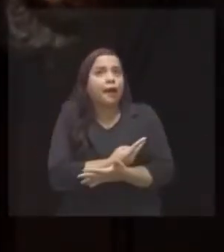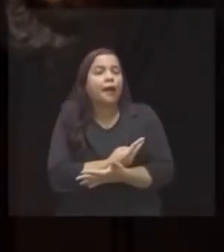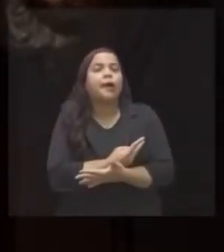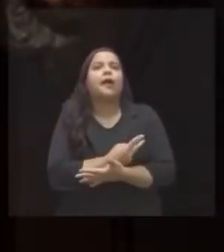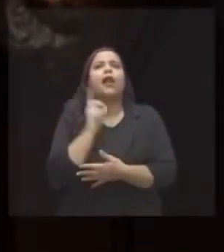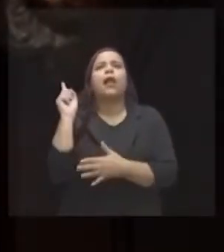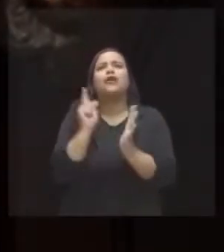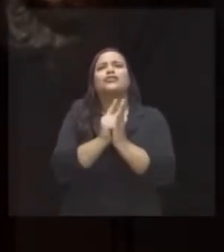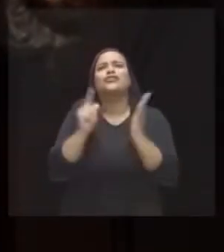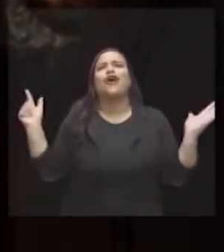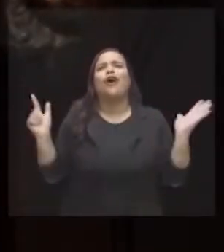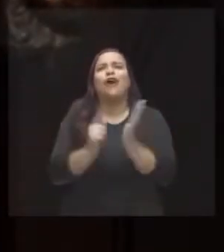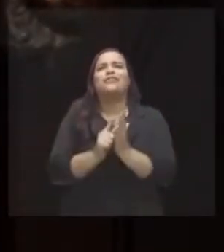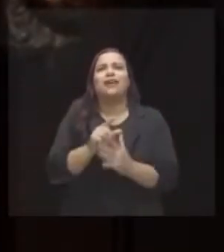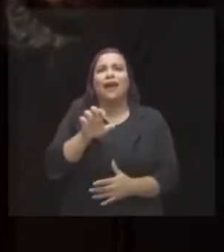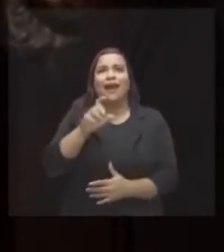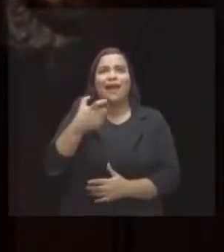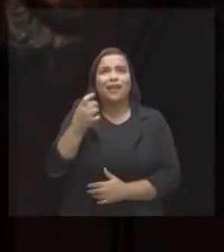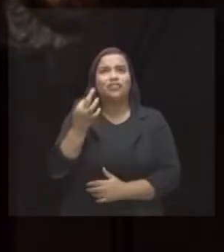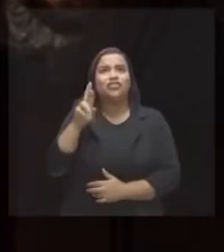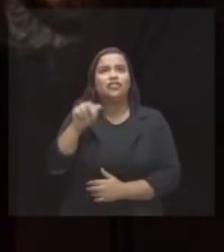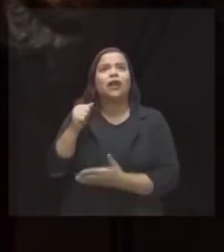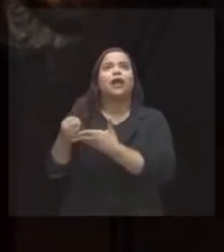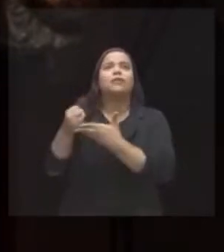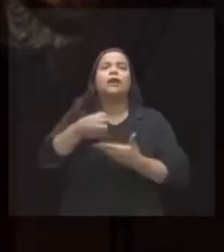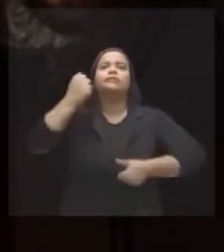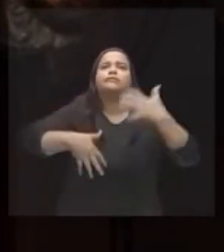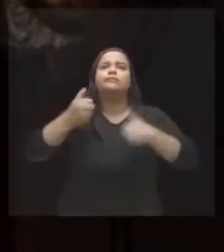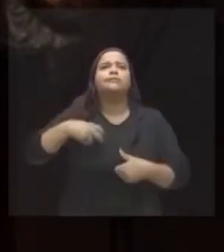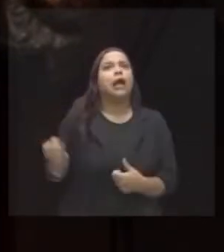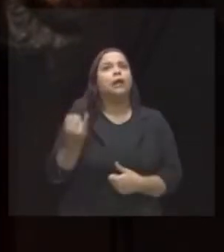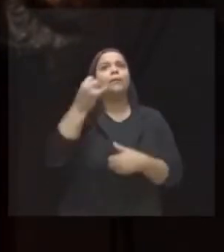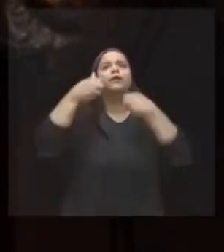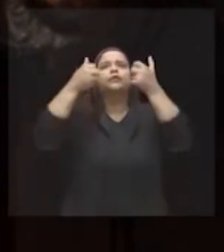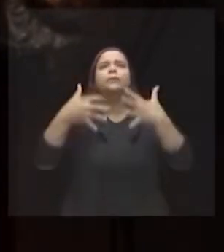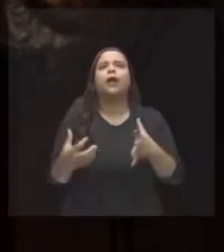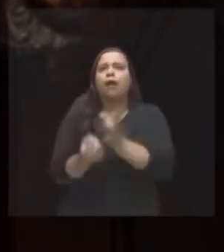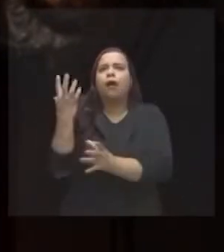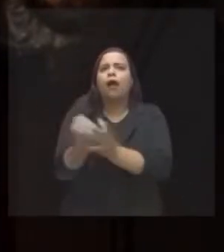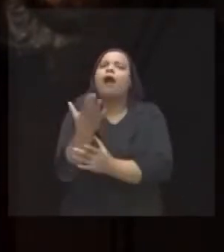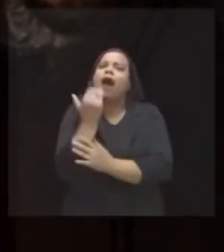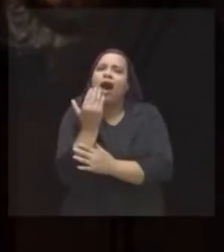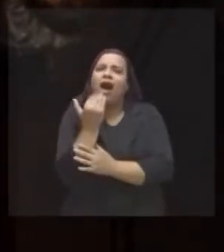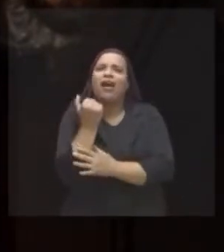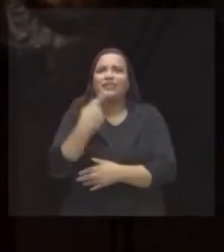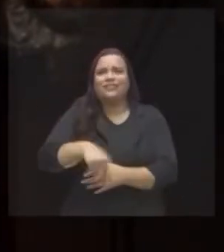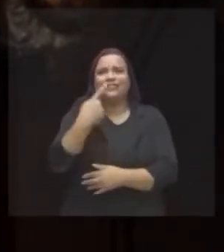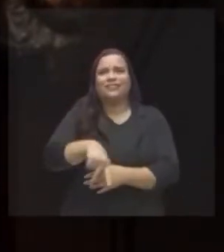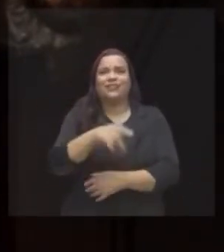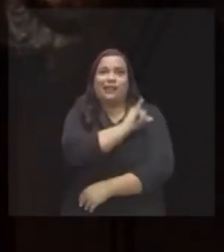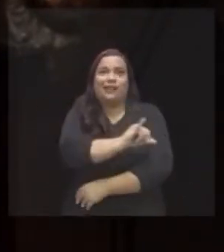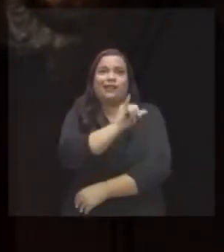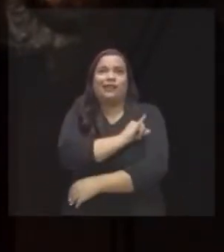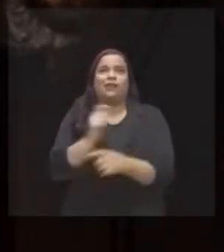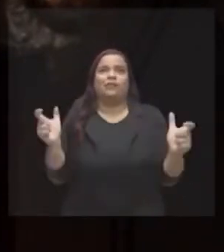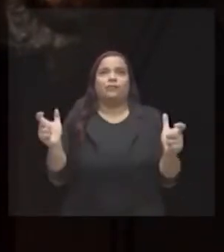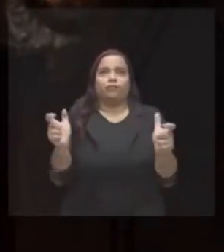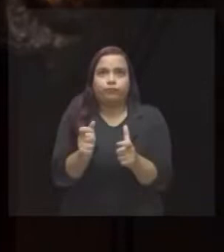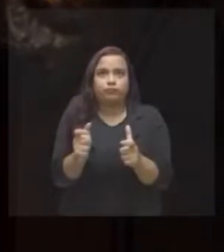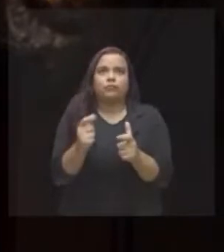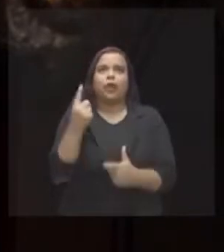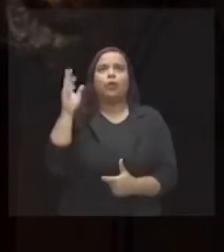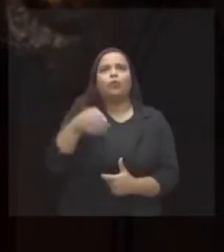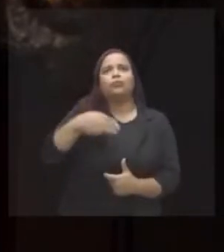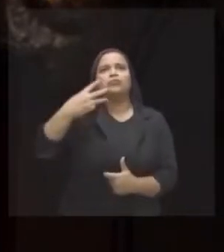o Jornal Extra traz uma reportagem importante que diz: produção de alimentos no Rio encolheu um terço